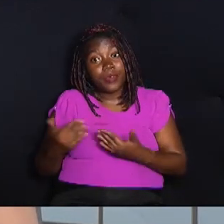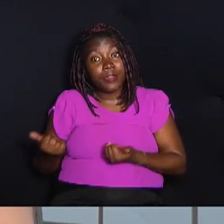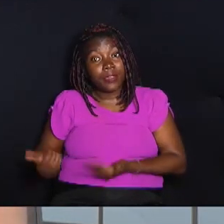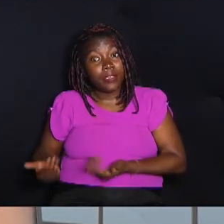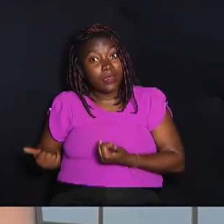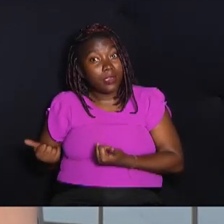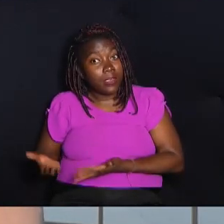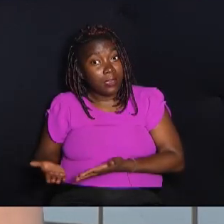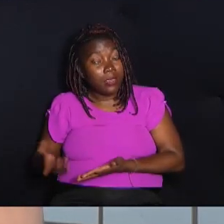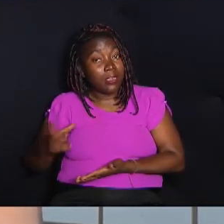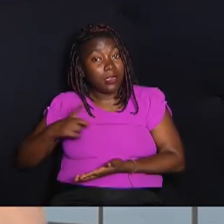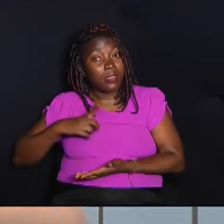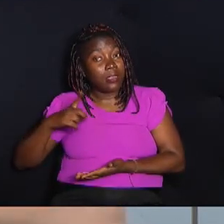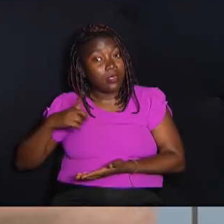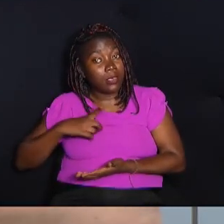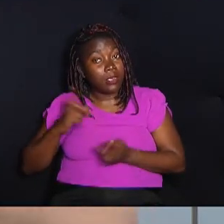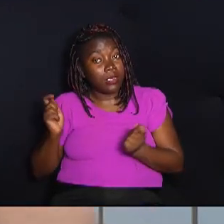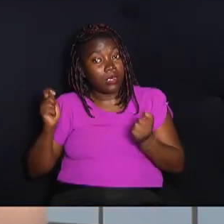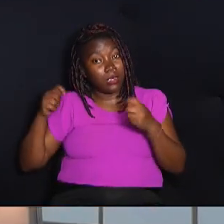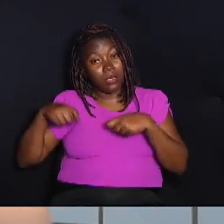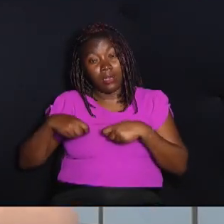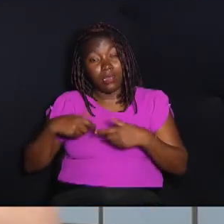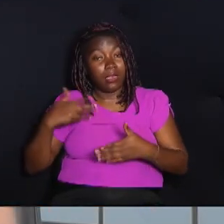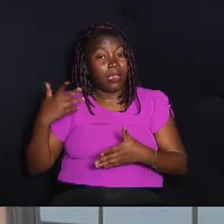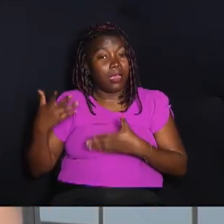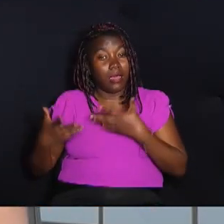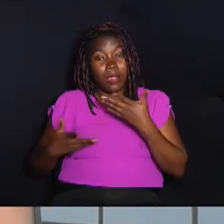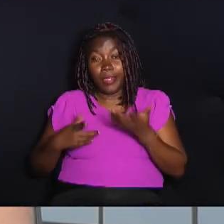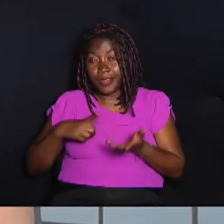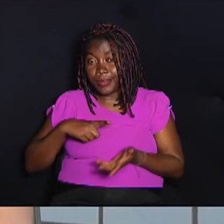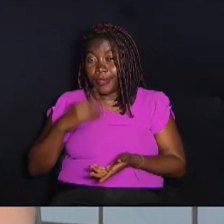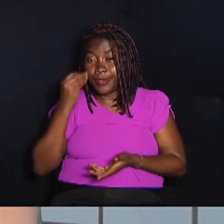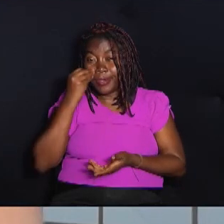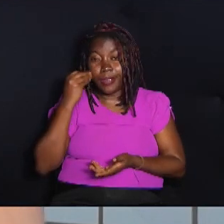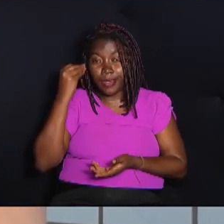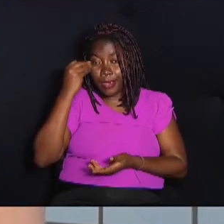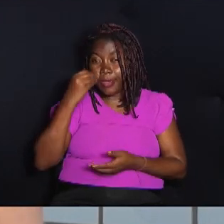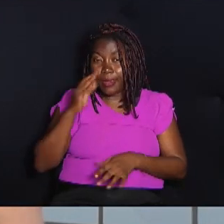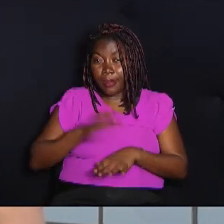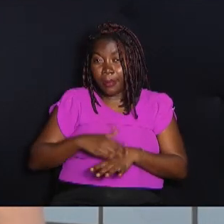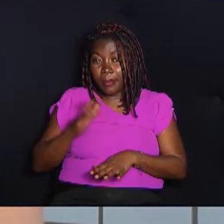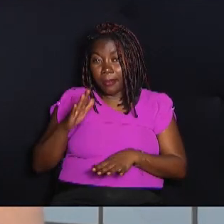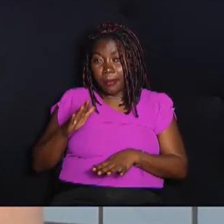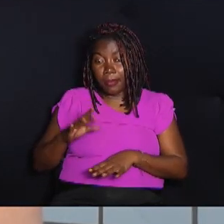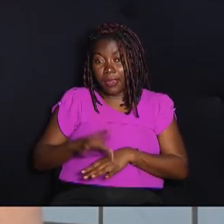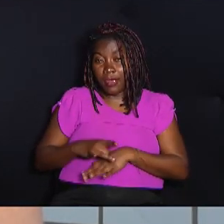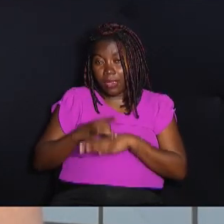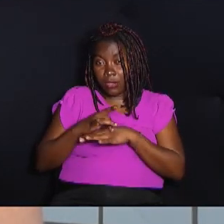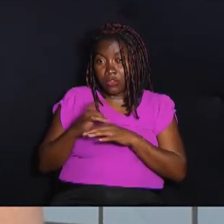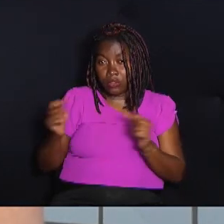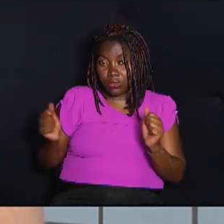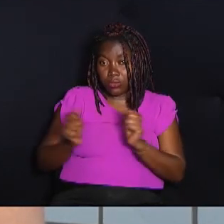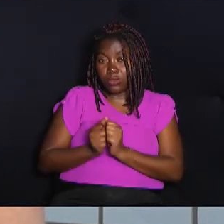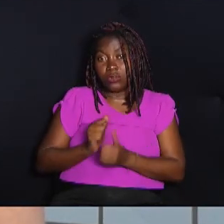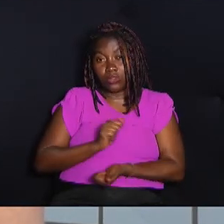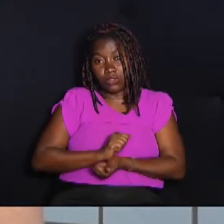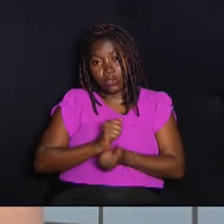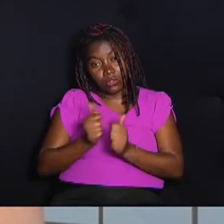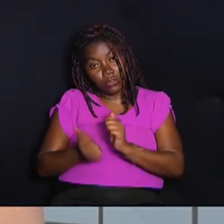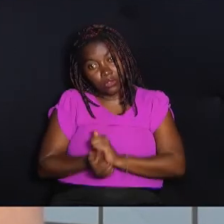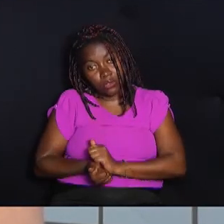adolescentes ter essa condição de ter uma vivência mais corpo a corpo, esportes,